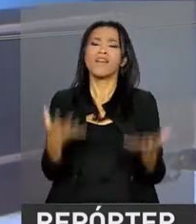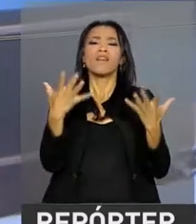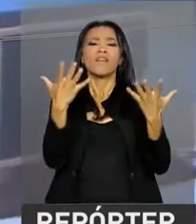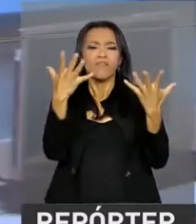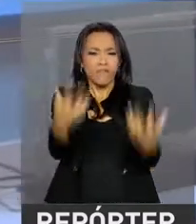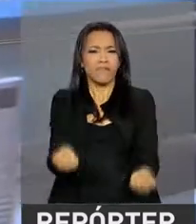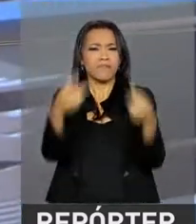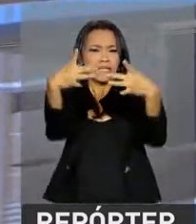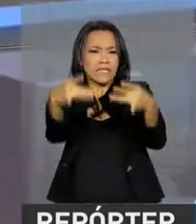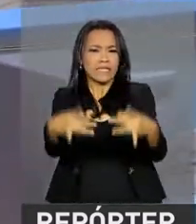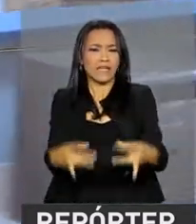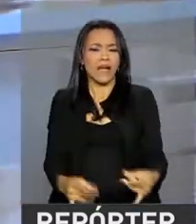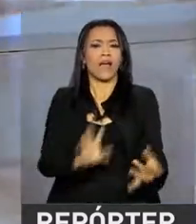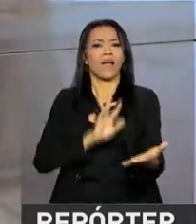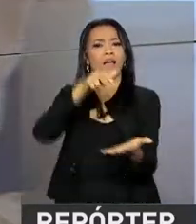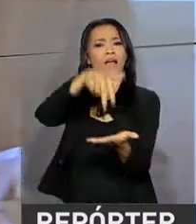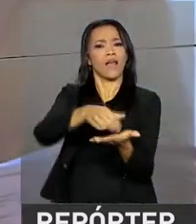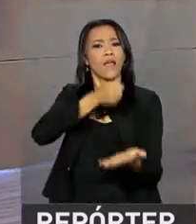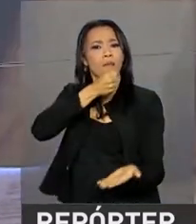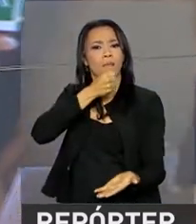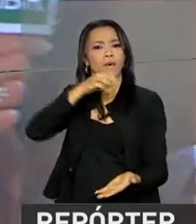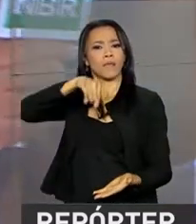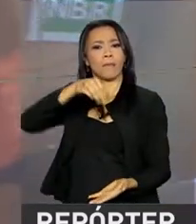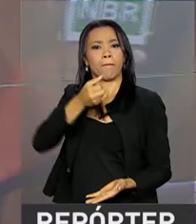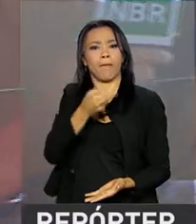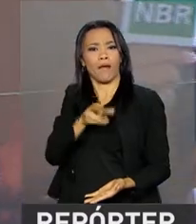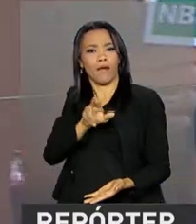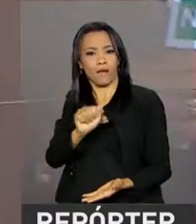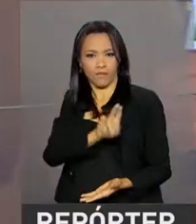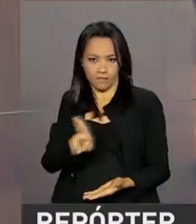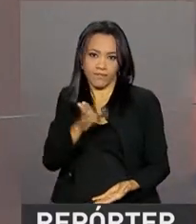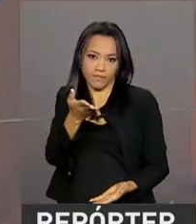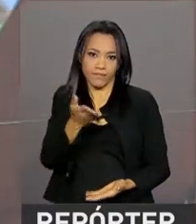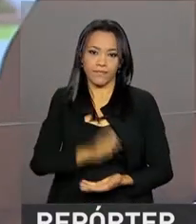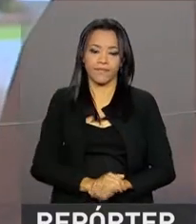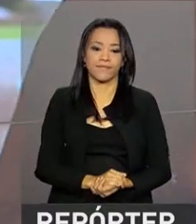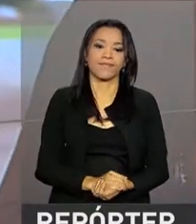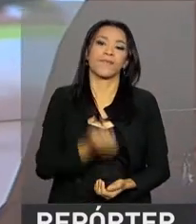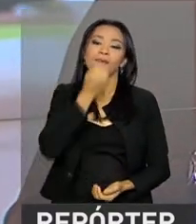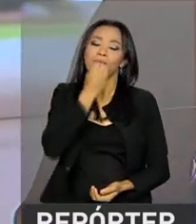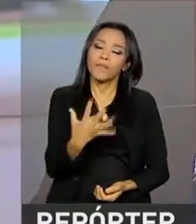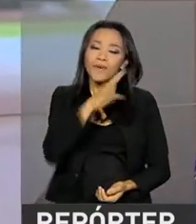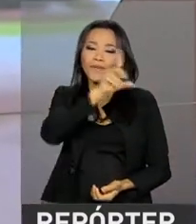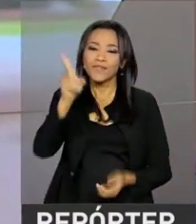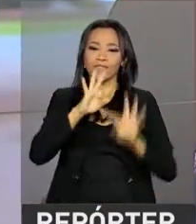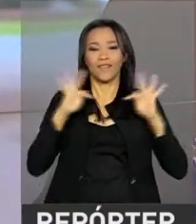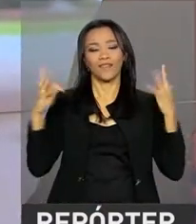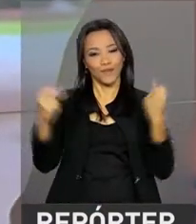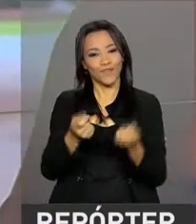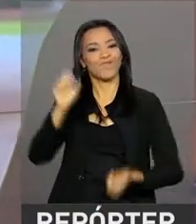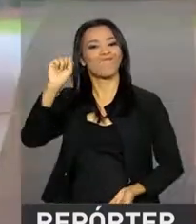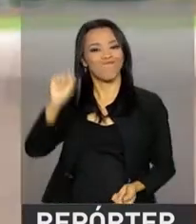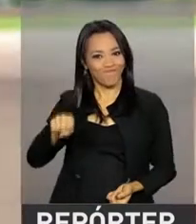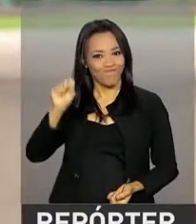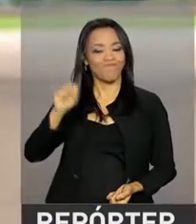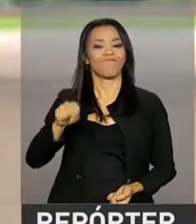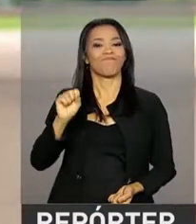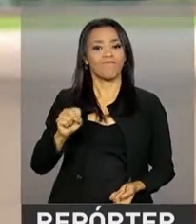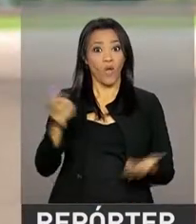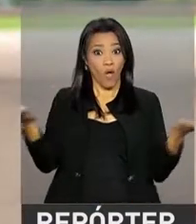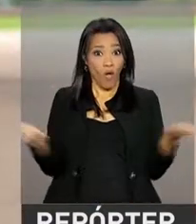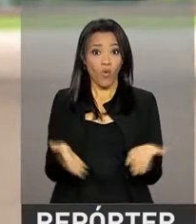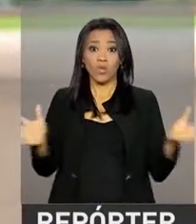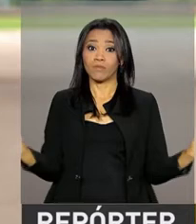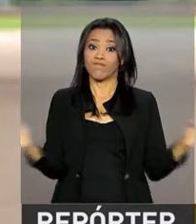detalhes ao vivo com a repórter Mara Kenupi. Oi, Mara, bom dia para você. Bom dia, Renata. Bom dia a todos. É isso mesmo, Renata.